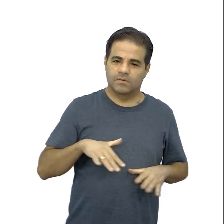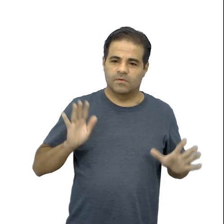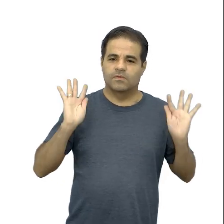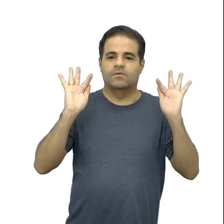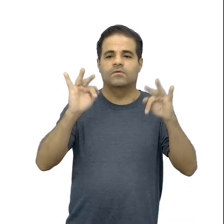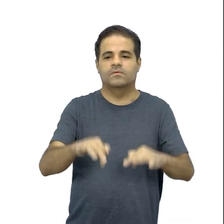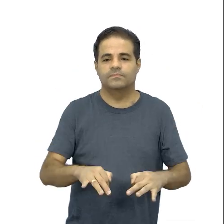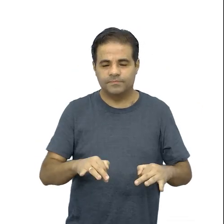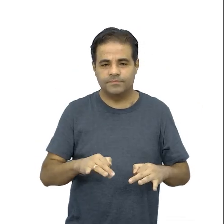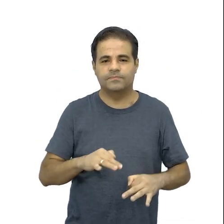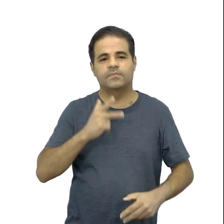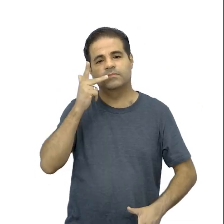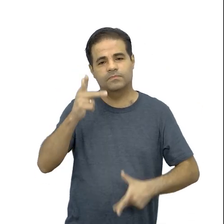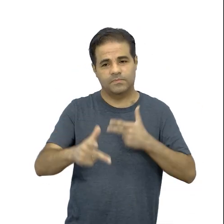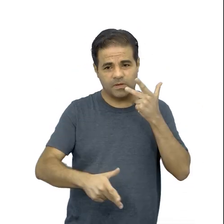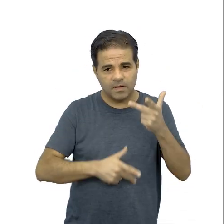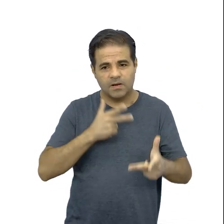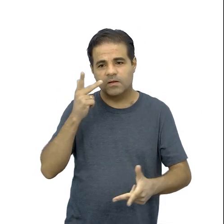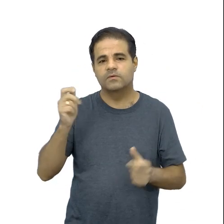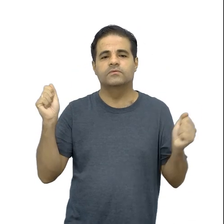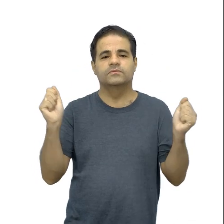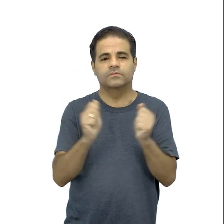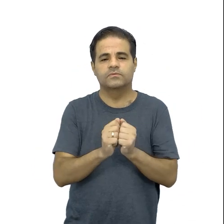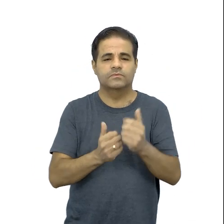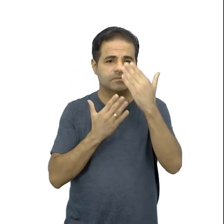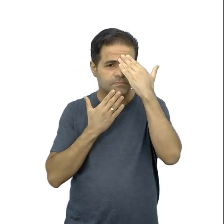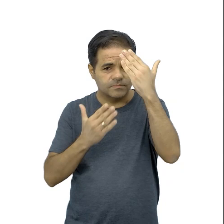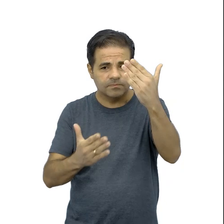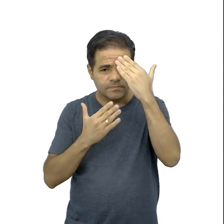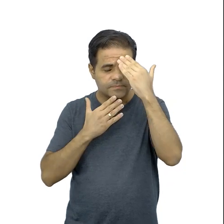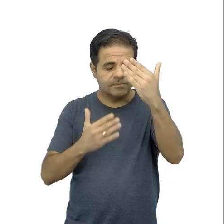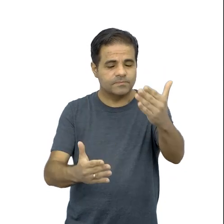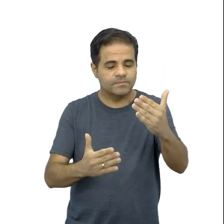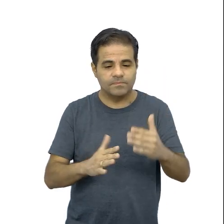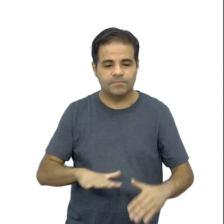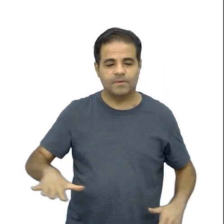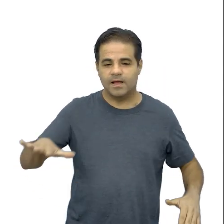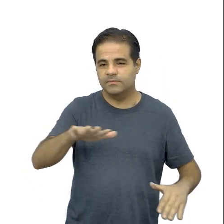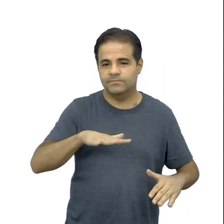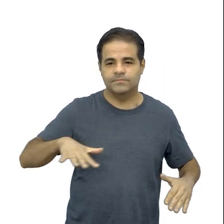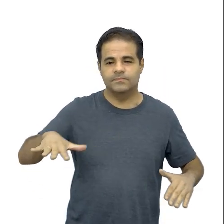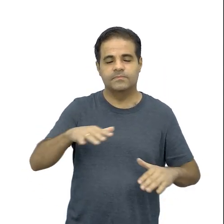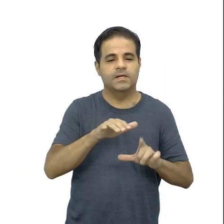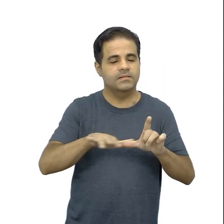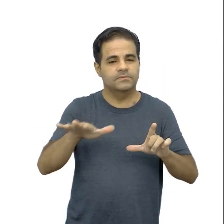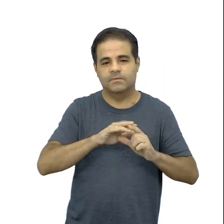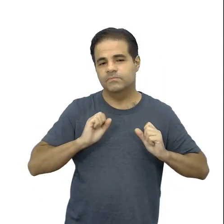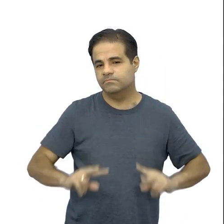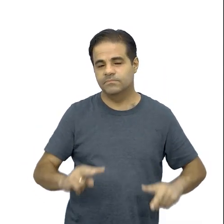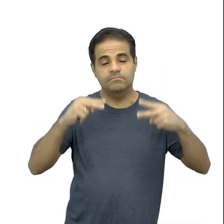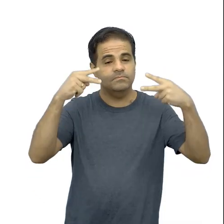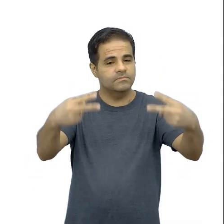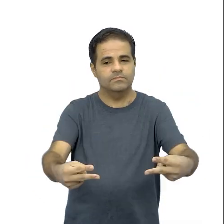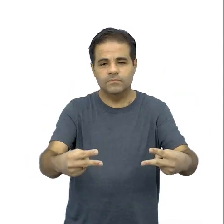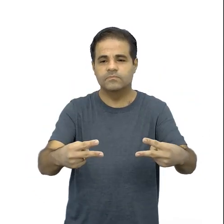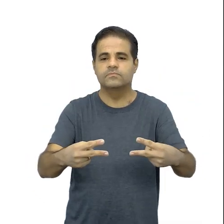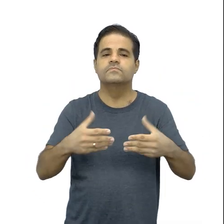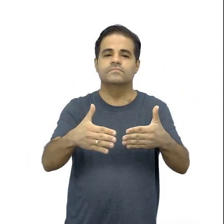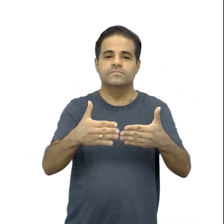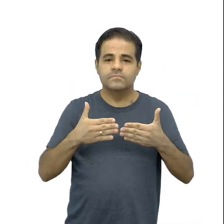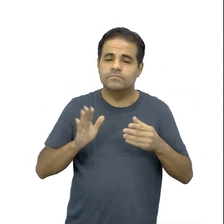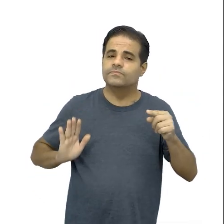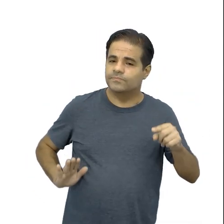da minha fala hoje com vocês. Muito agradecido. Aqui segue um link para que vocês, então, por